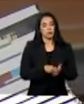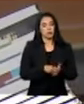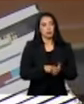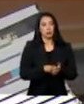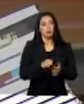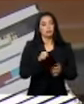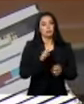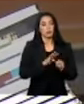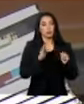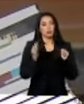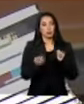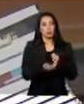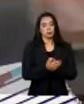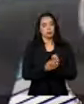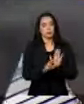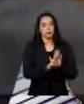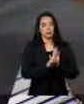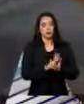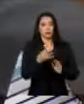no recurso extraordinário